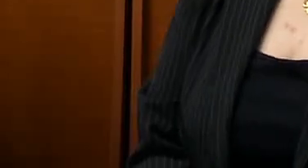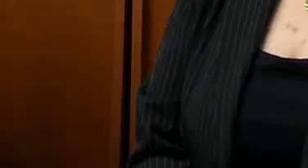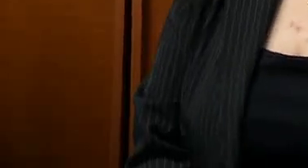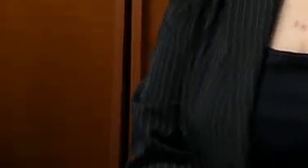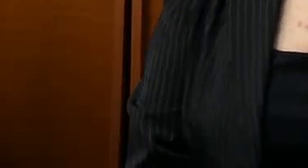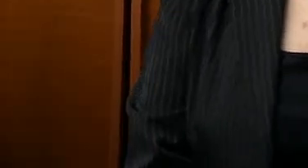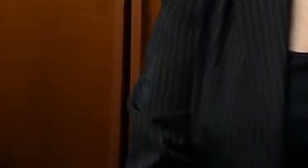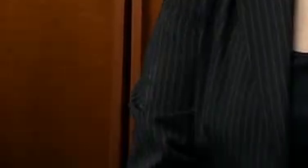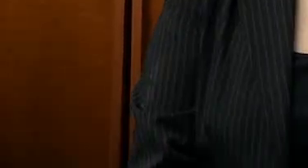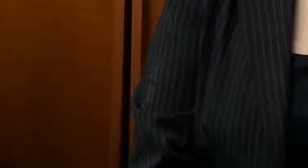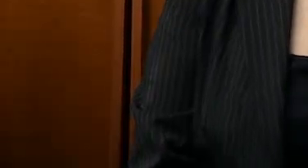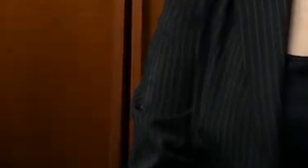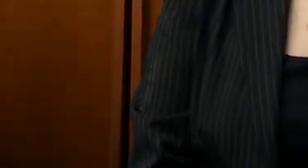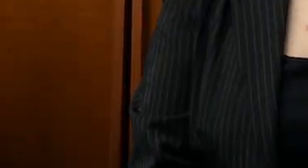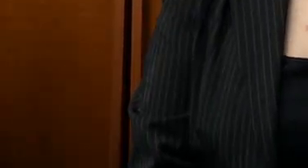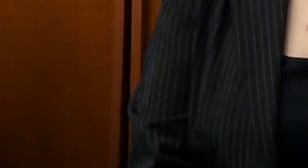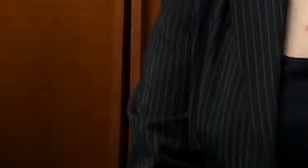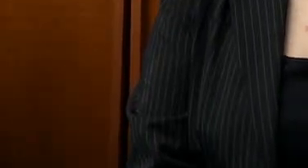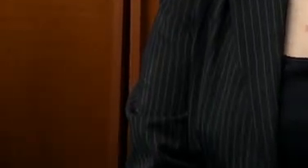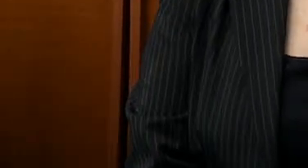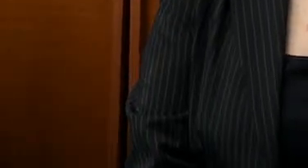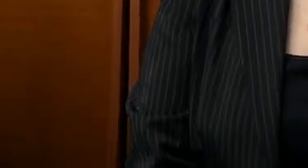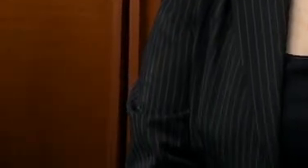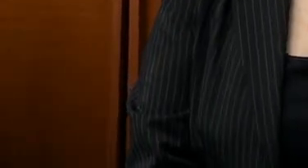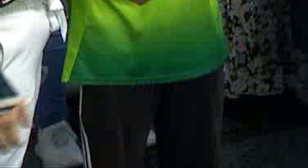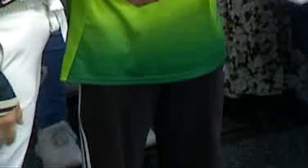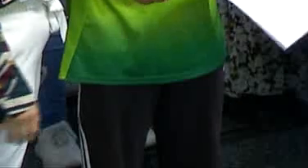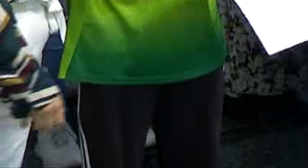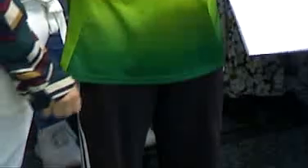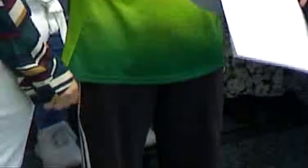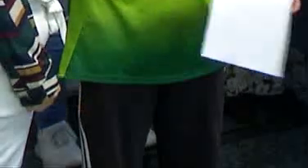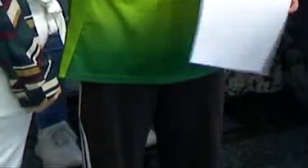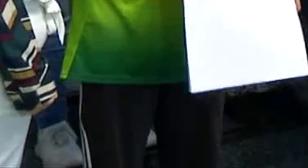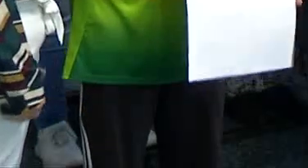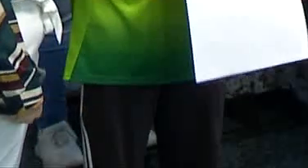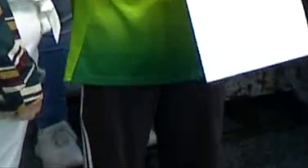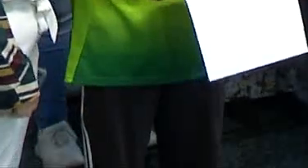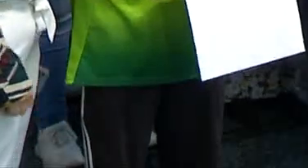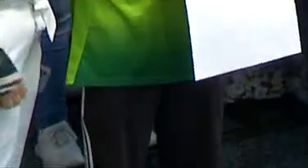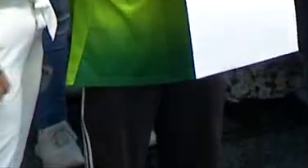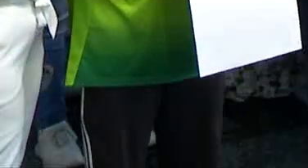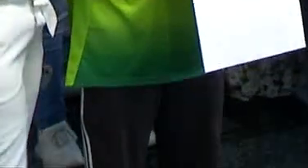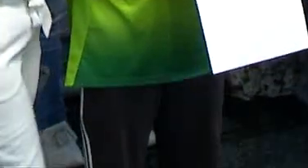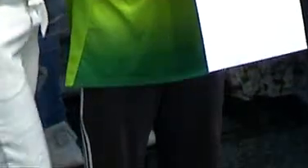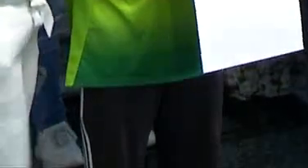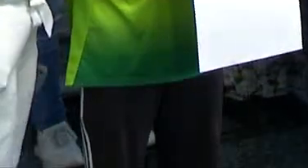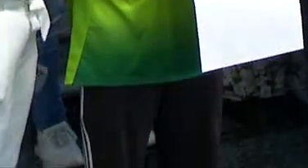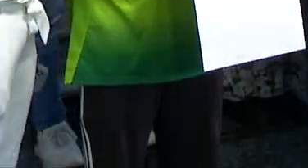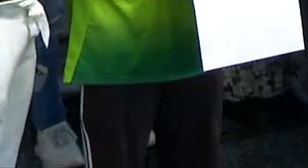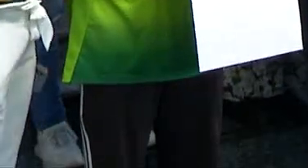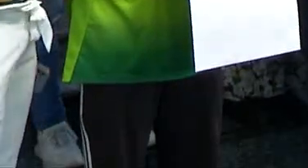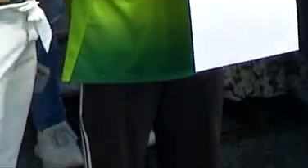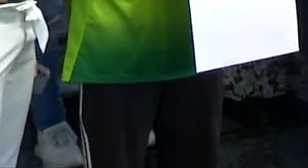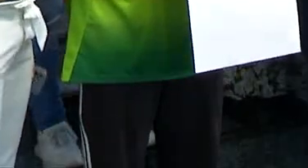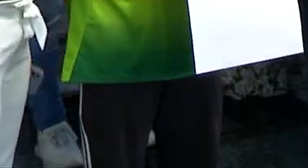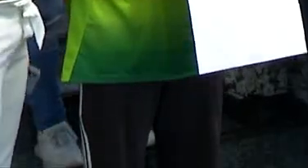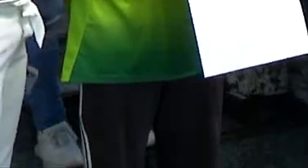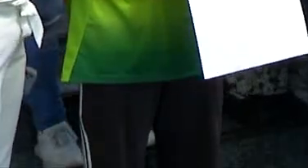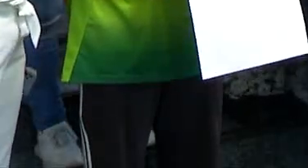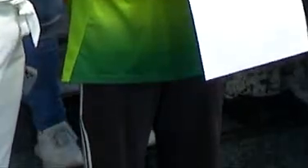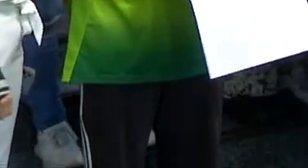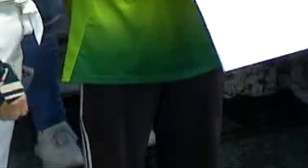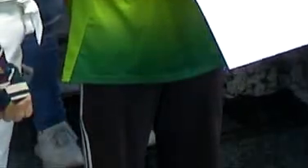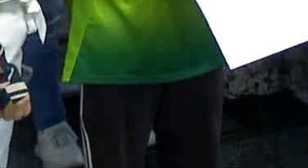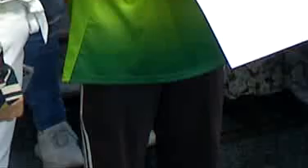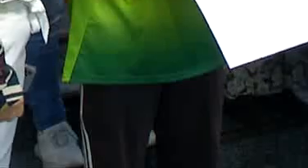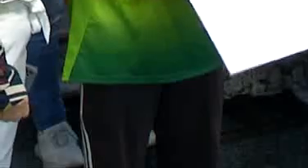cultivando da mesma maneira que eu consigo estar cultivando esta orquídea eu quero que vocês continuem cultivando essa